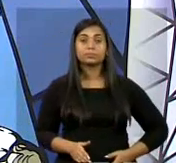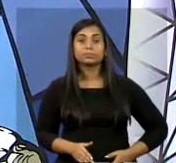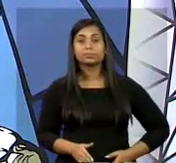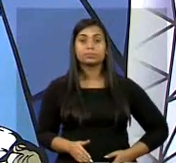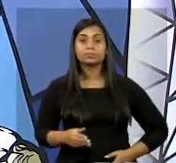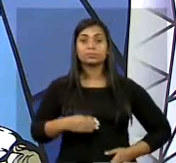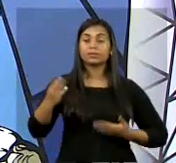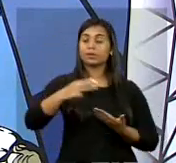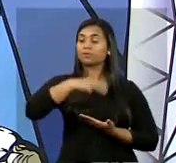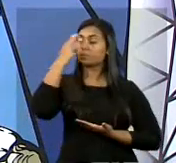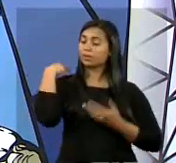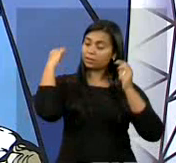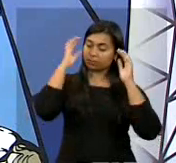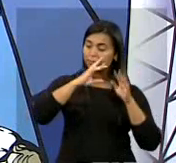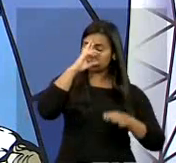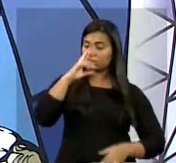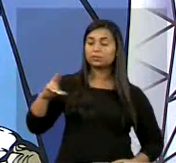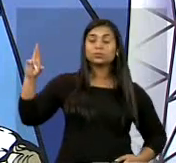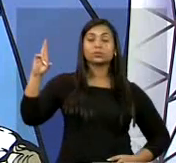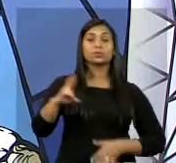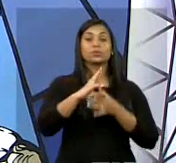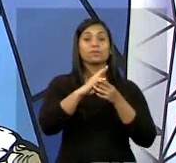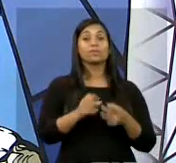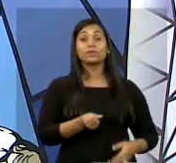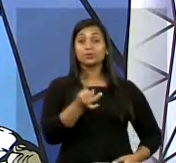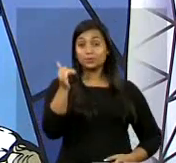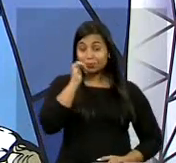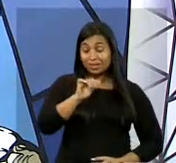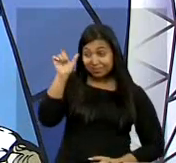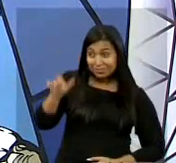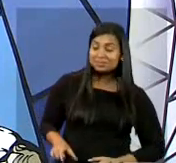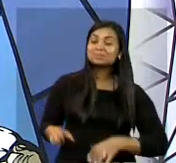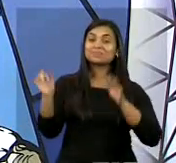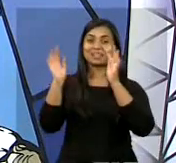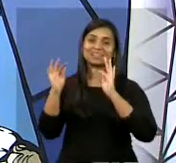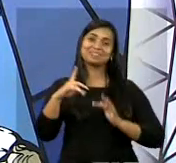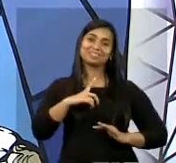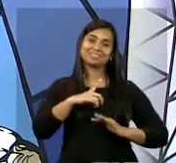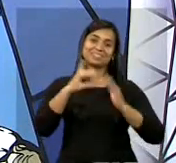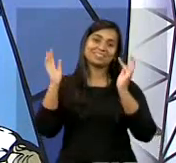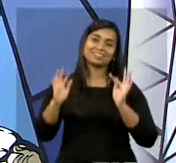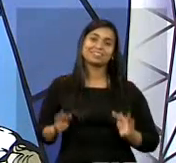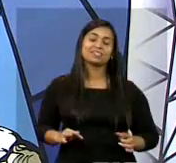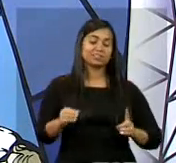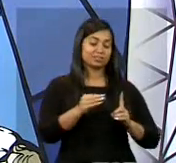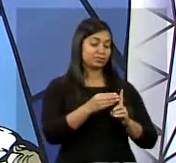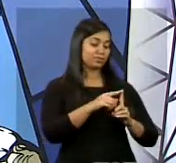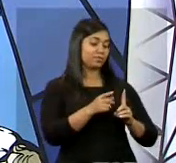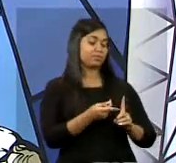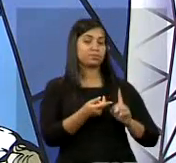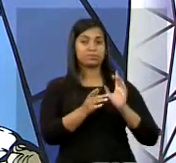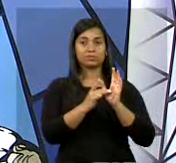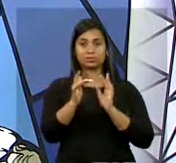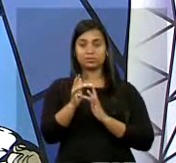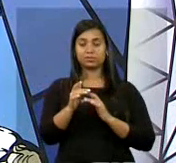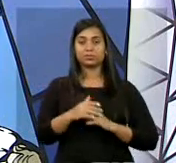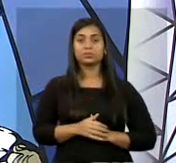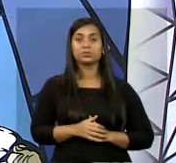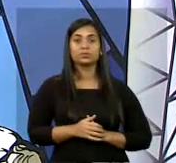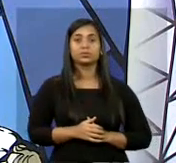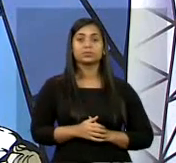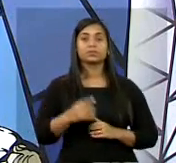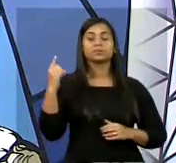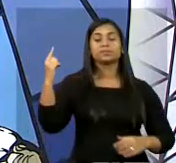Amém. Ave Maria, cheia de graça, o Senhor é convosco. Bendita sois vós entre as mulheres e bendito é o fruto do vosso